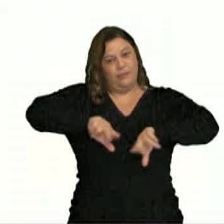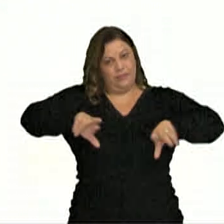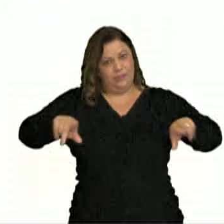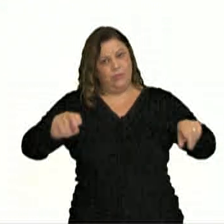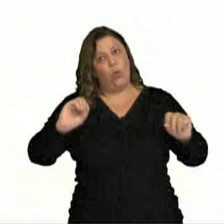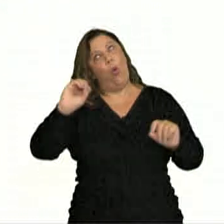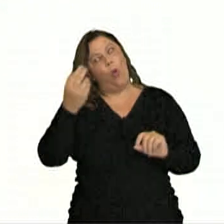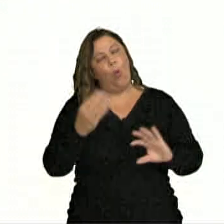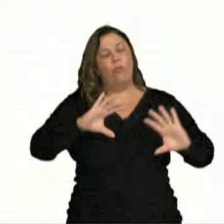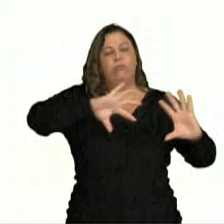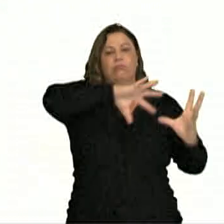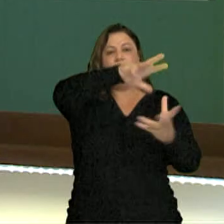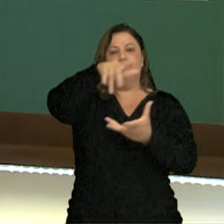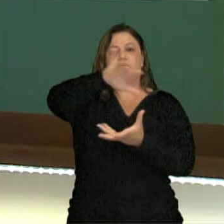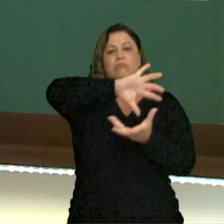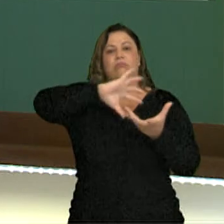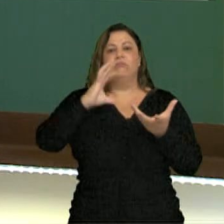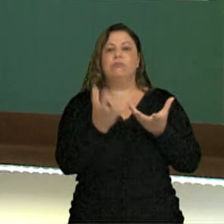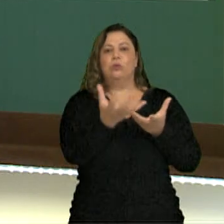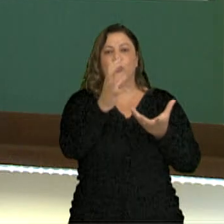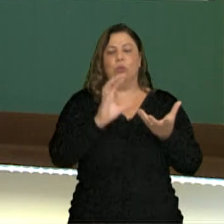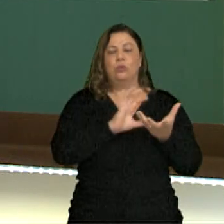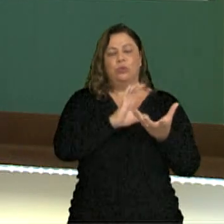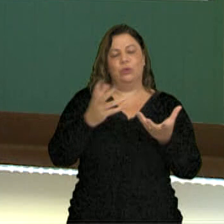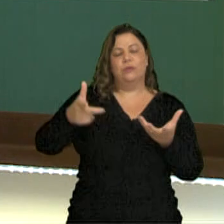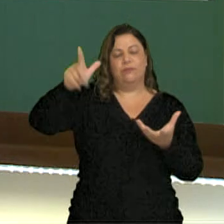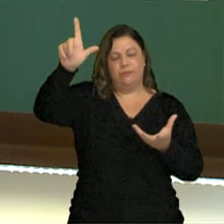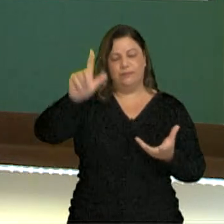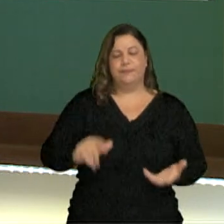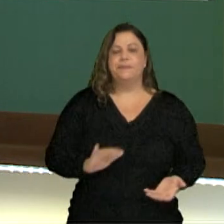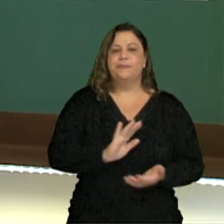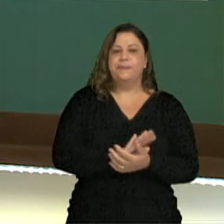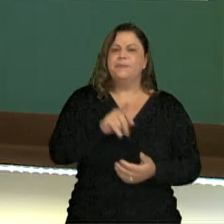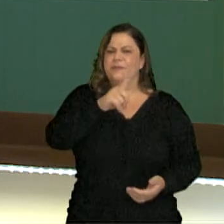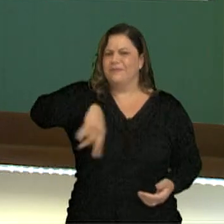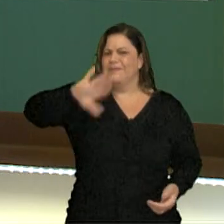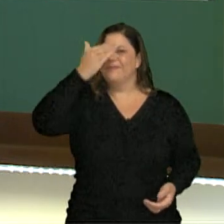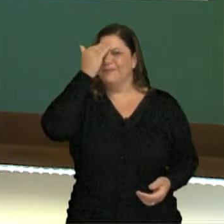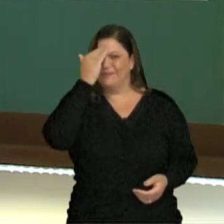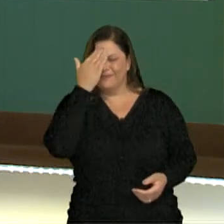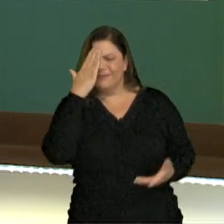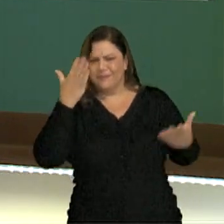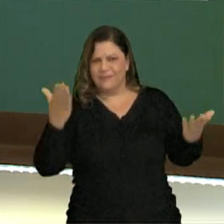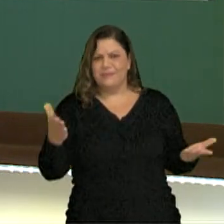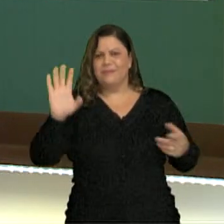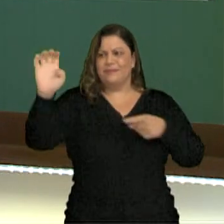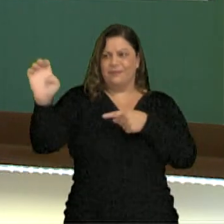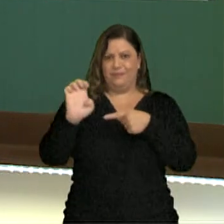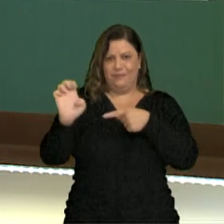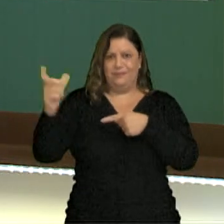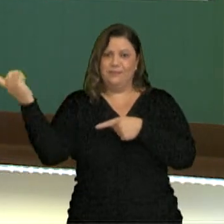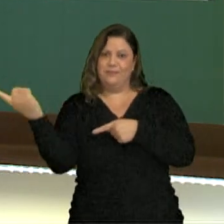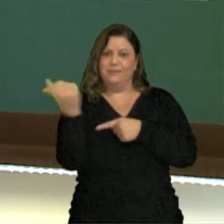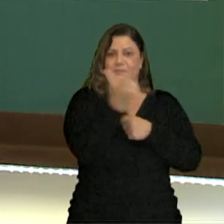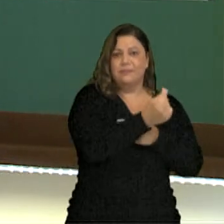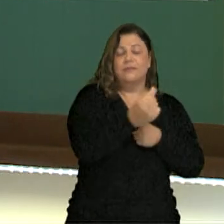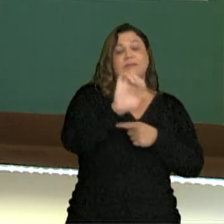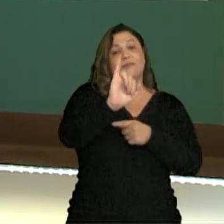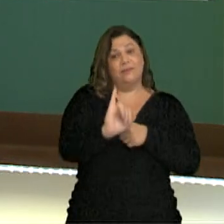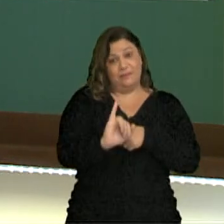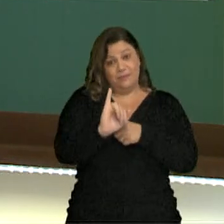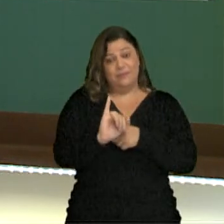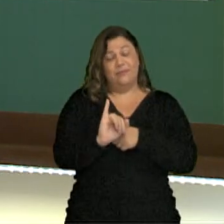um continente para o outro. Entenderam essa diferença, né? Emigrante está saindo